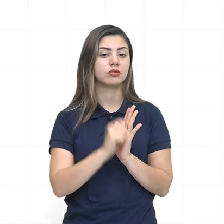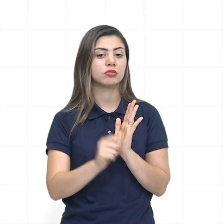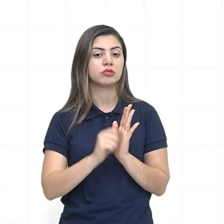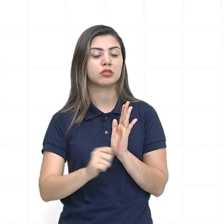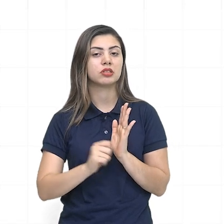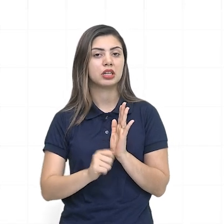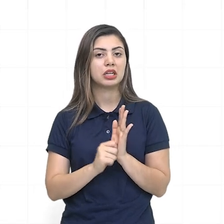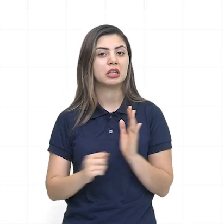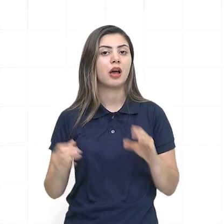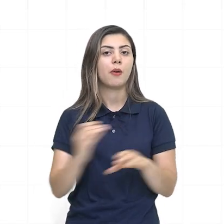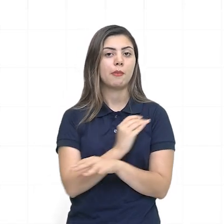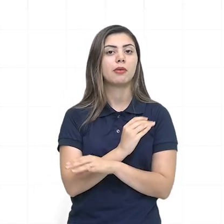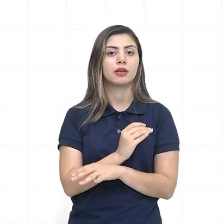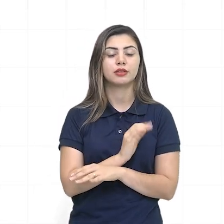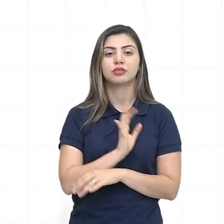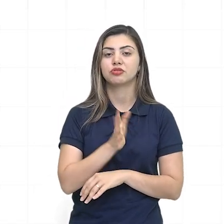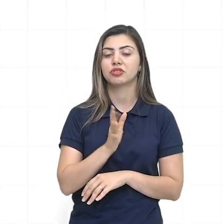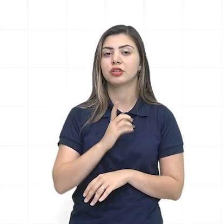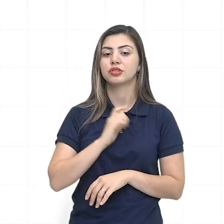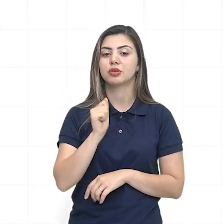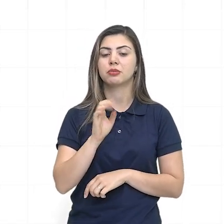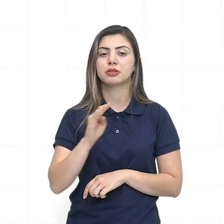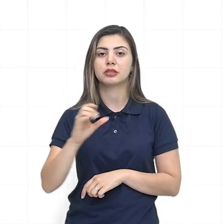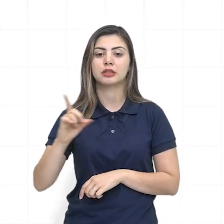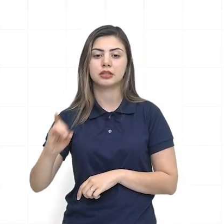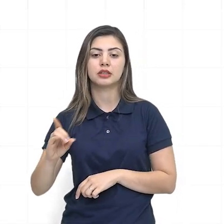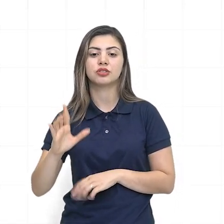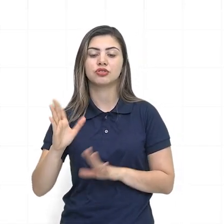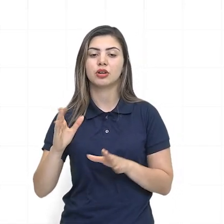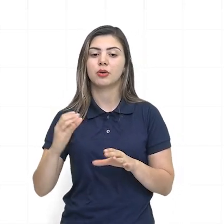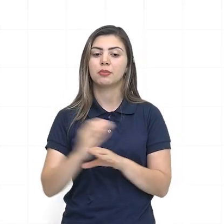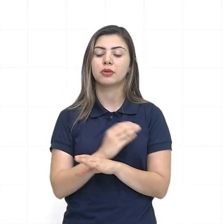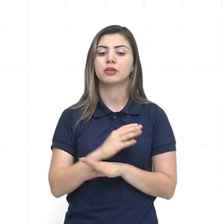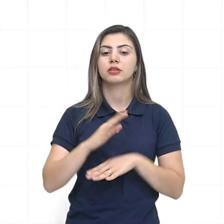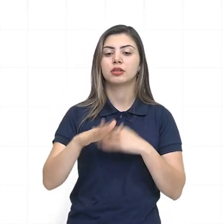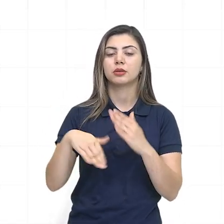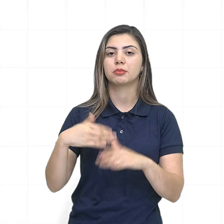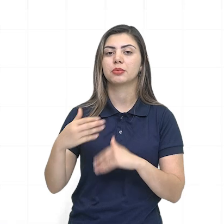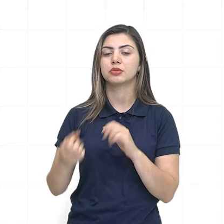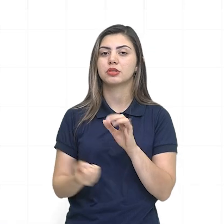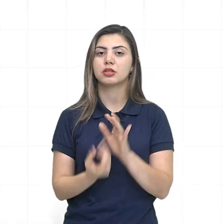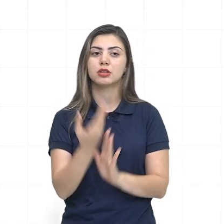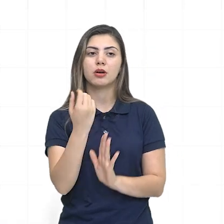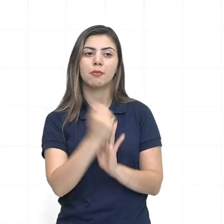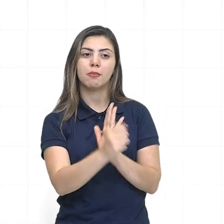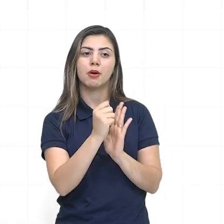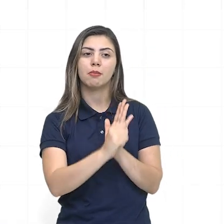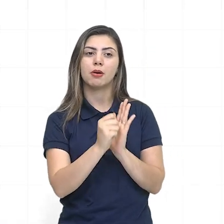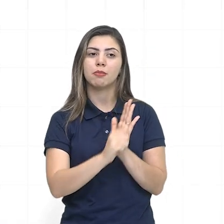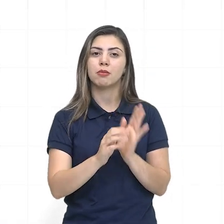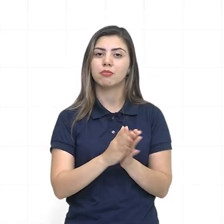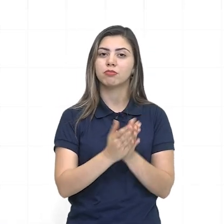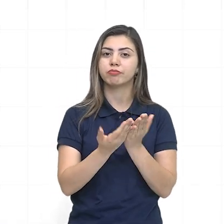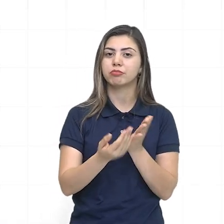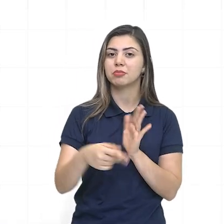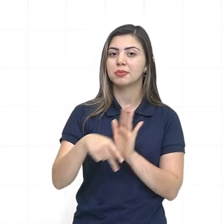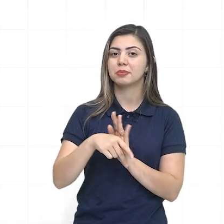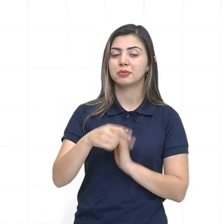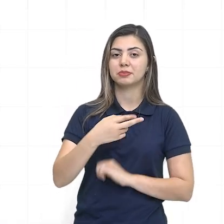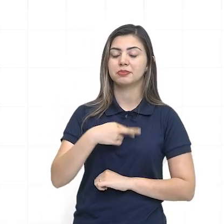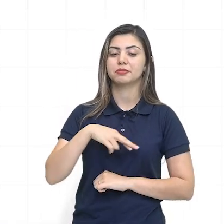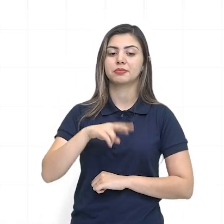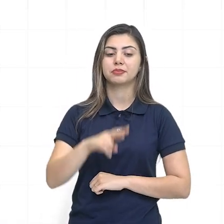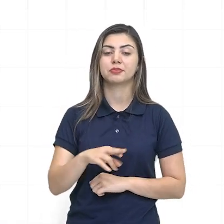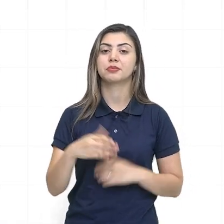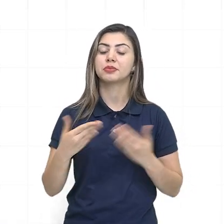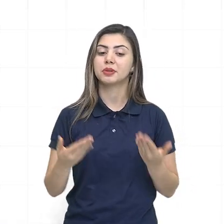muito bem desenvolvida e logo iniciaram o processo de produção de seus escritos sagrados. Aqui